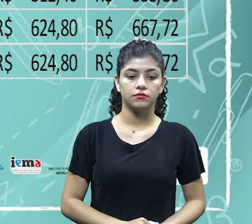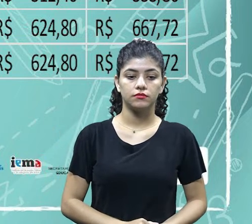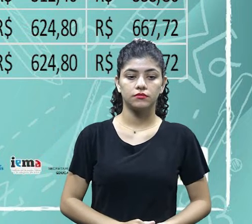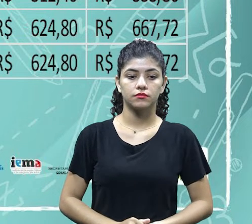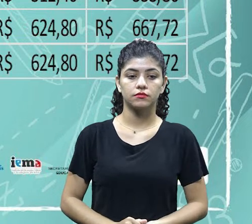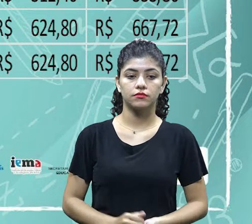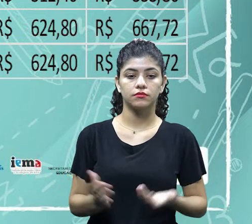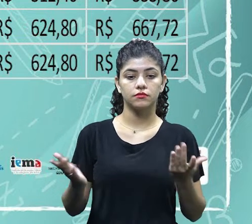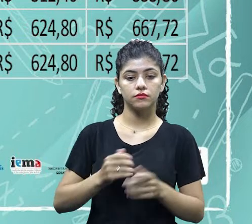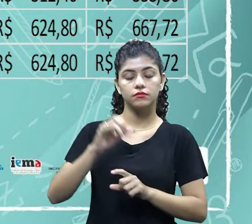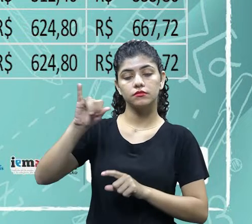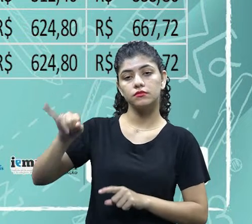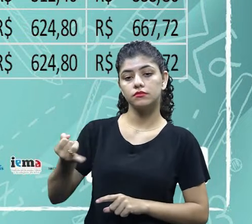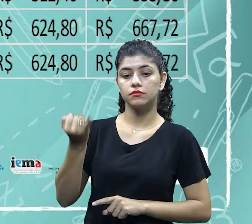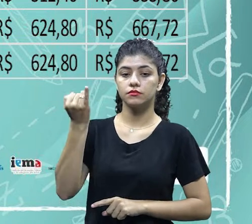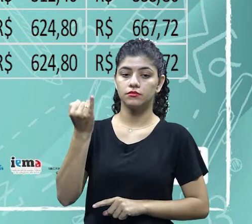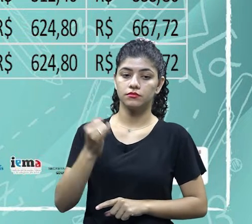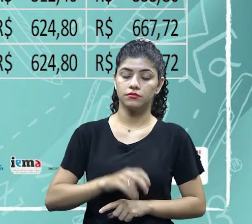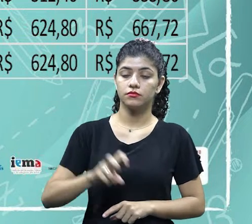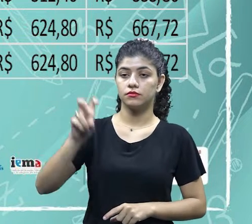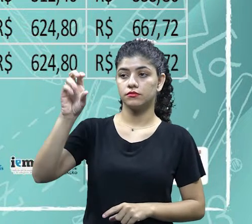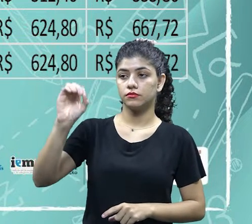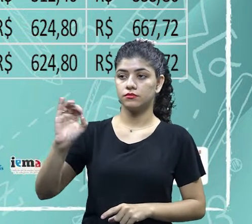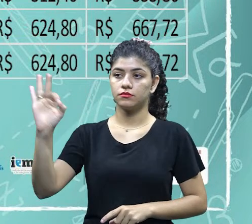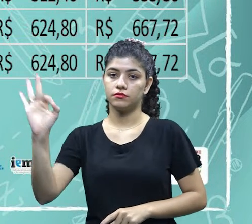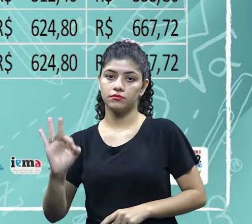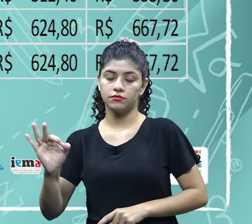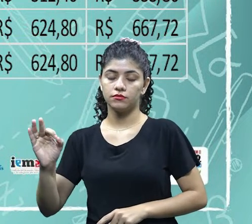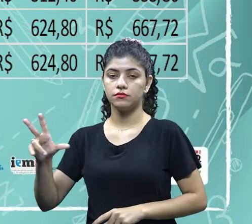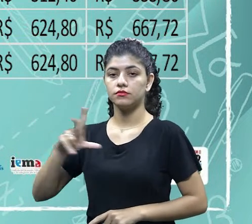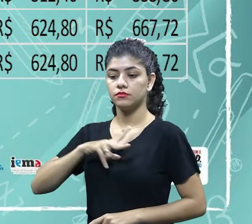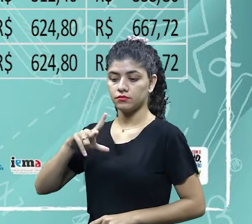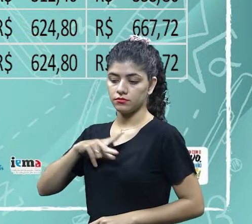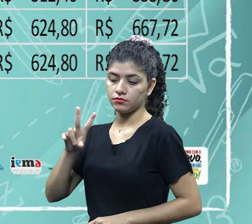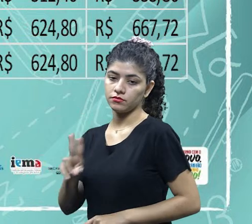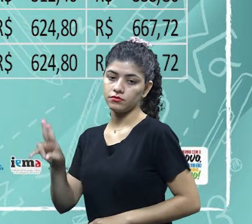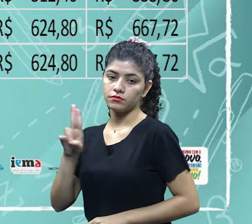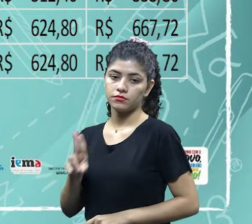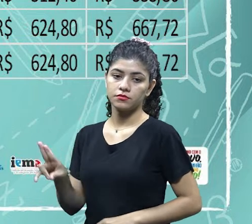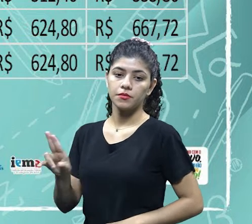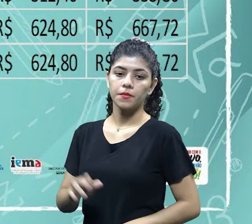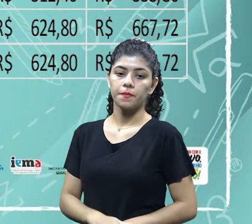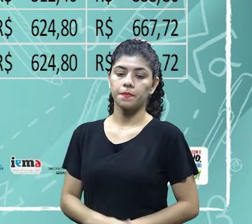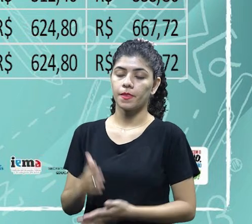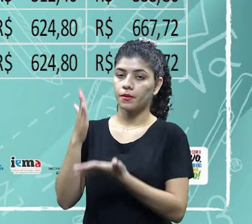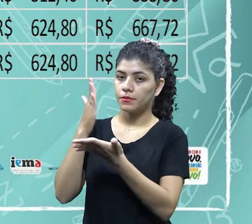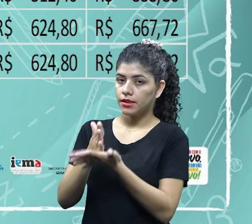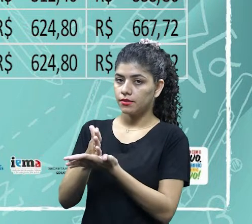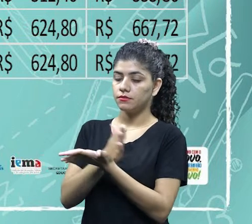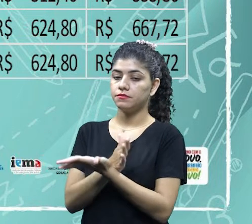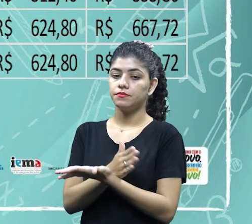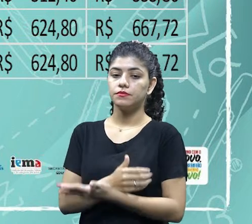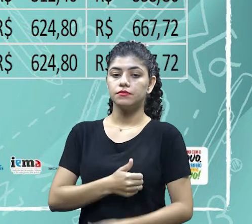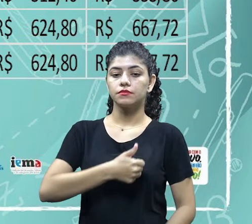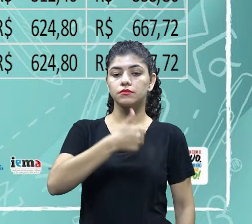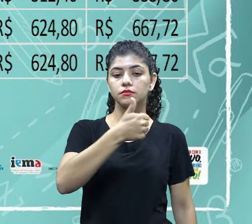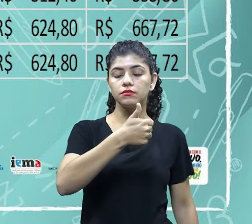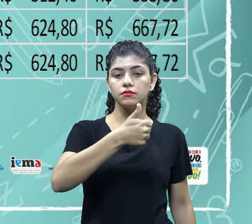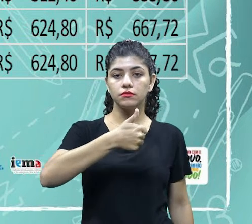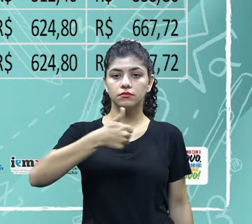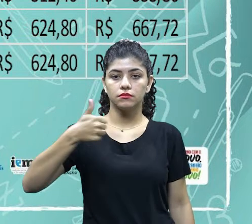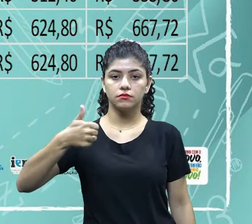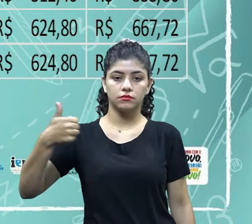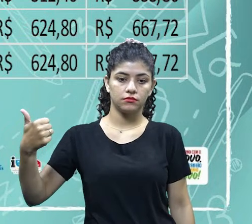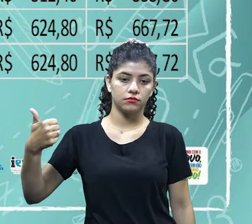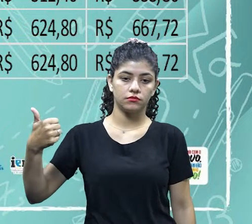o lucro de janeiro, 50% foi para gasto doméstico. Então, 50% é a metade. Então,